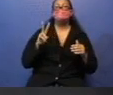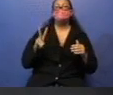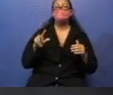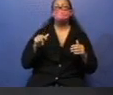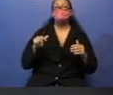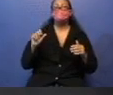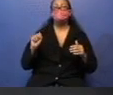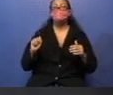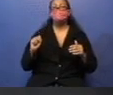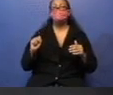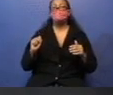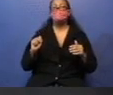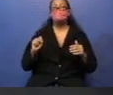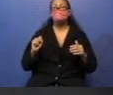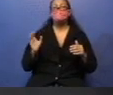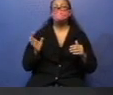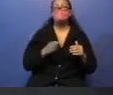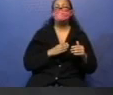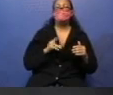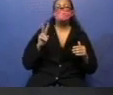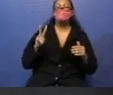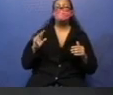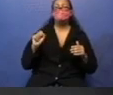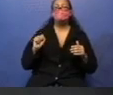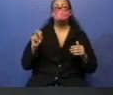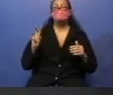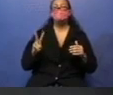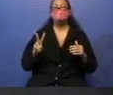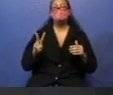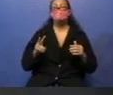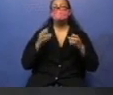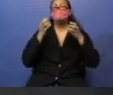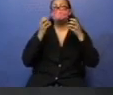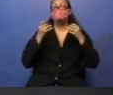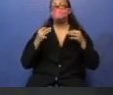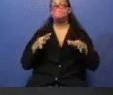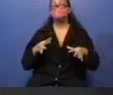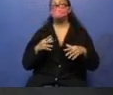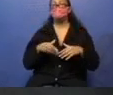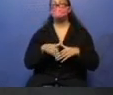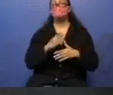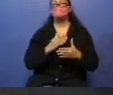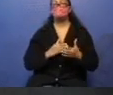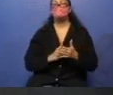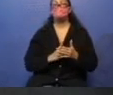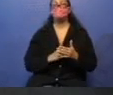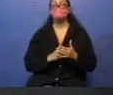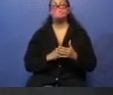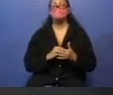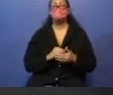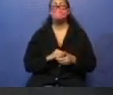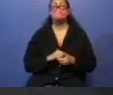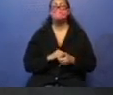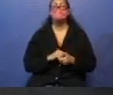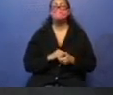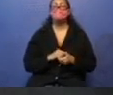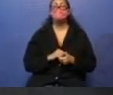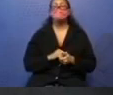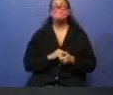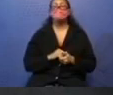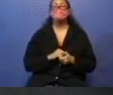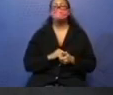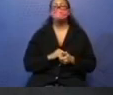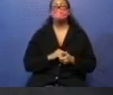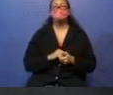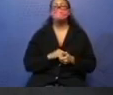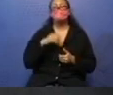278 até a 282. Foi explicada todas, uma de cada vez.